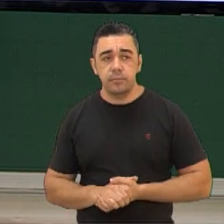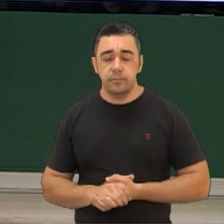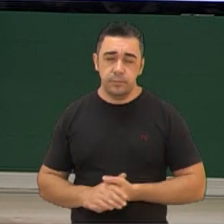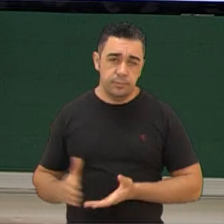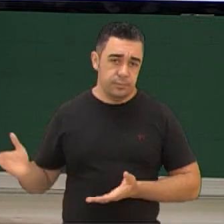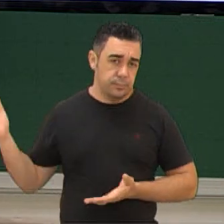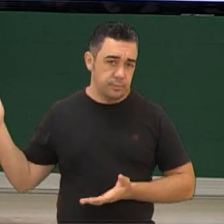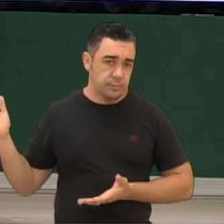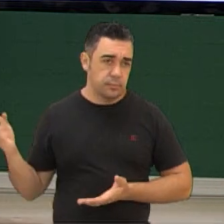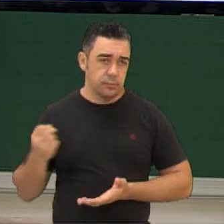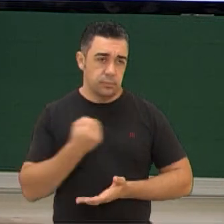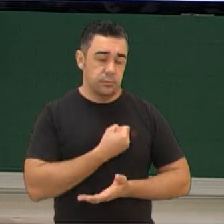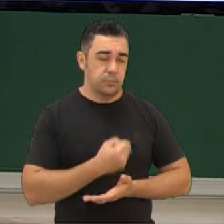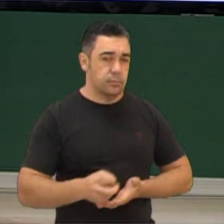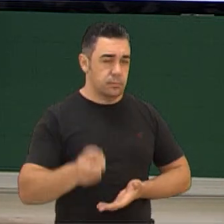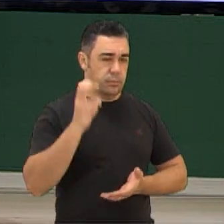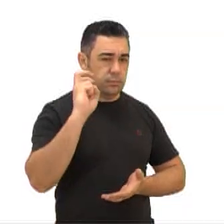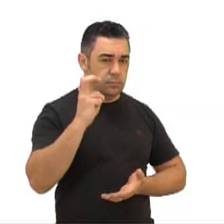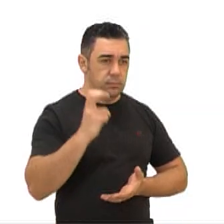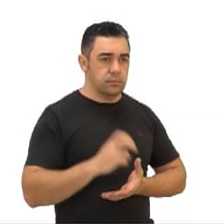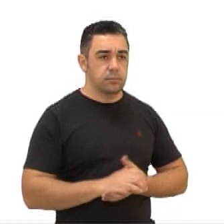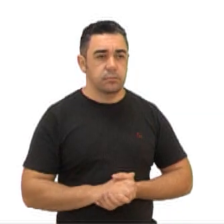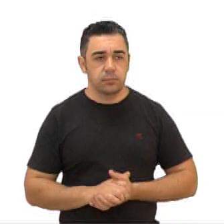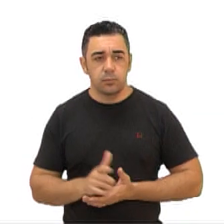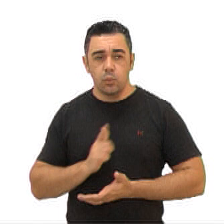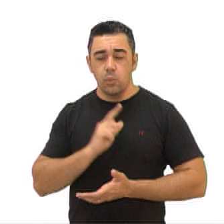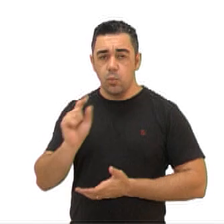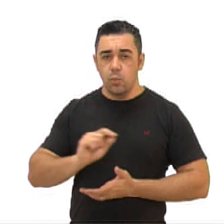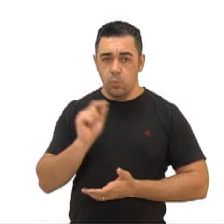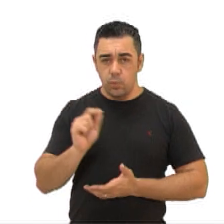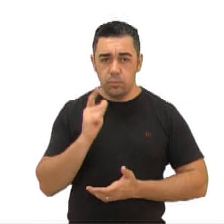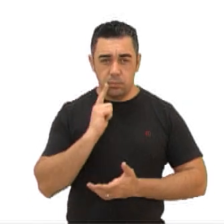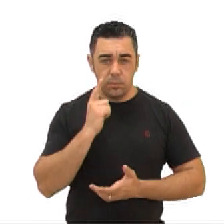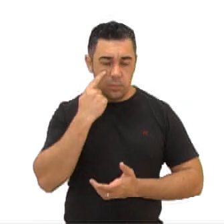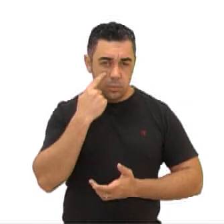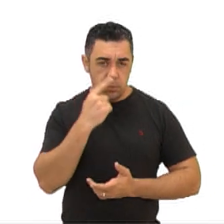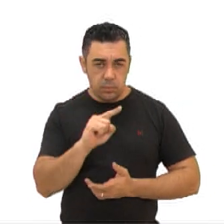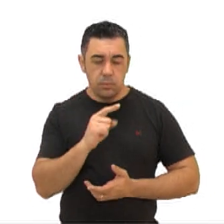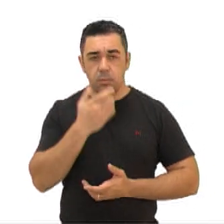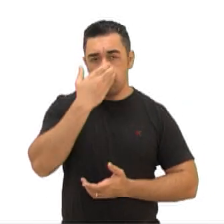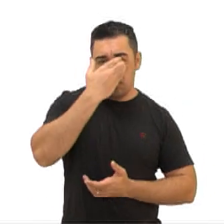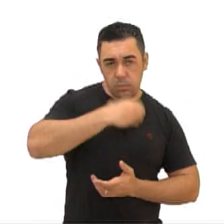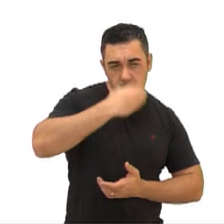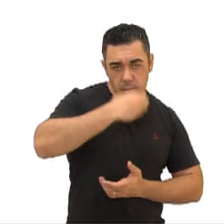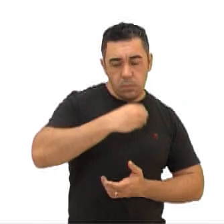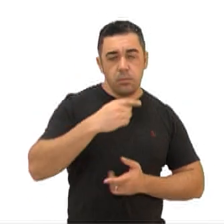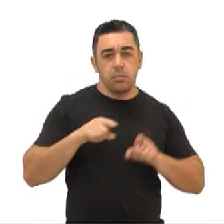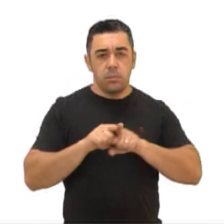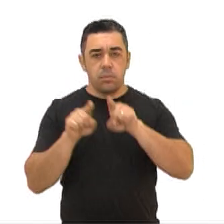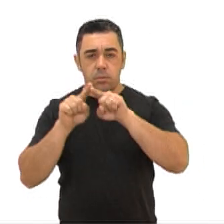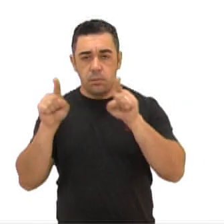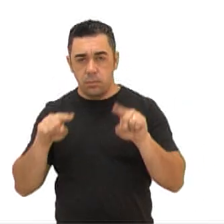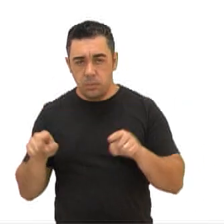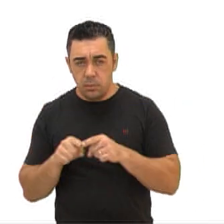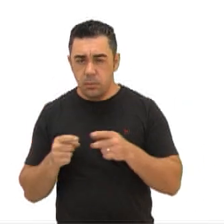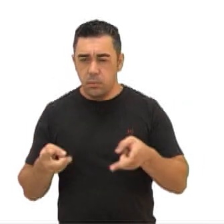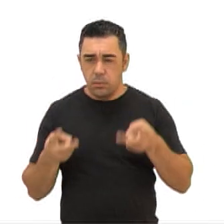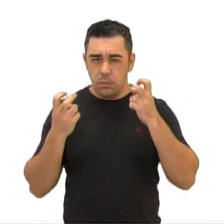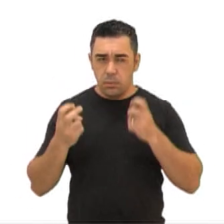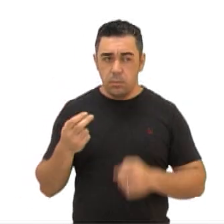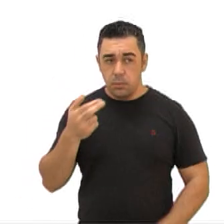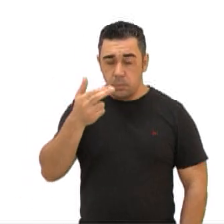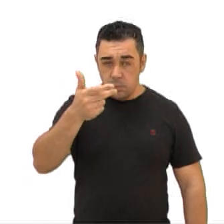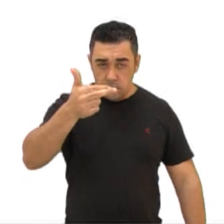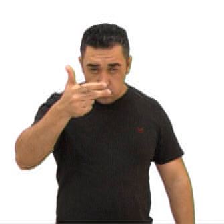No exercício 5, nós temos aqui algumas figuras e os valores. Perceba que a igualdade ela está aqui